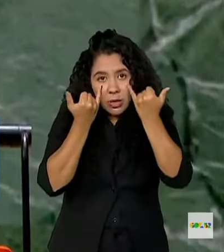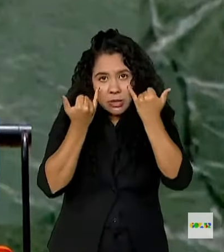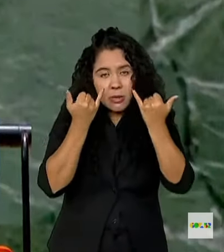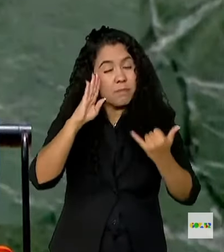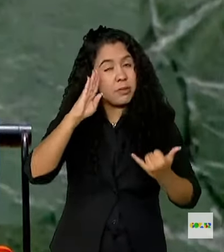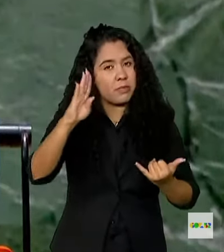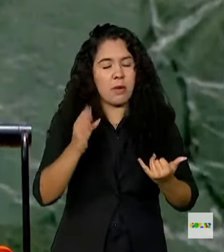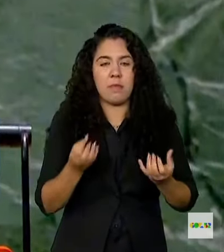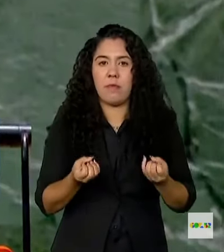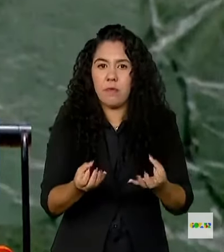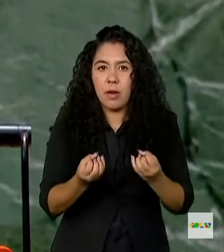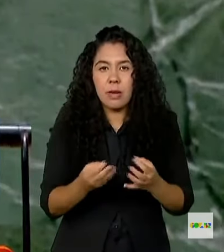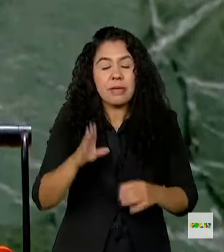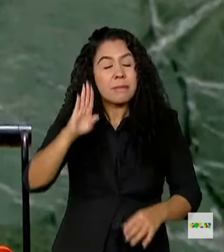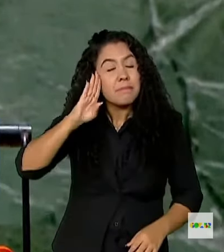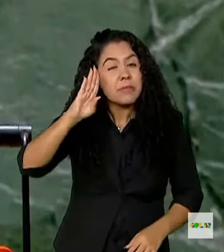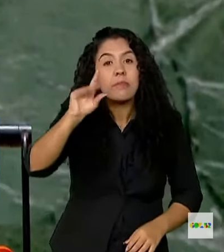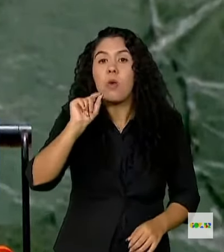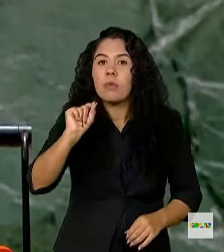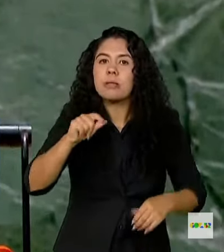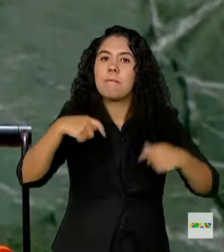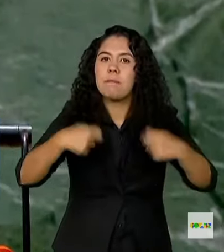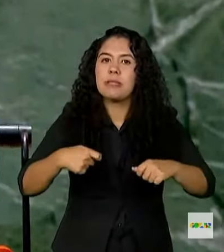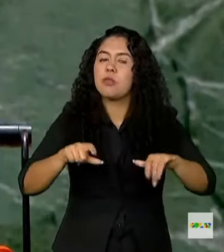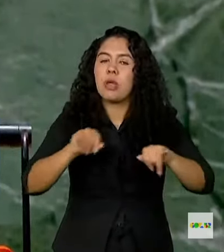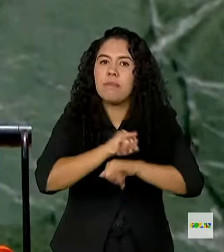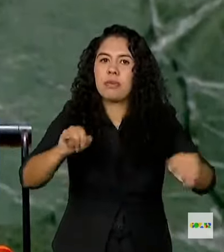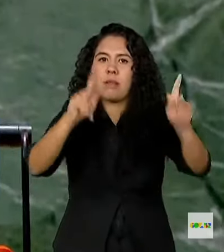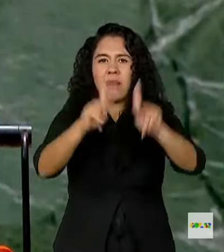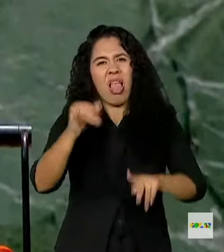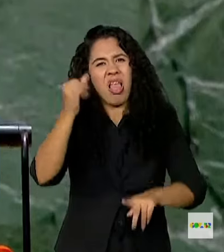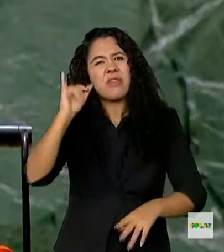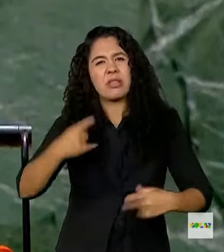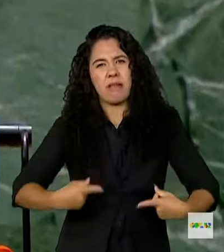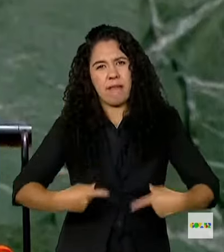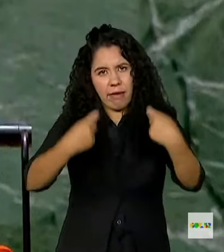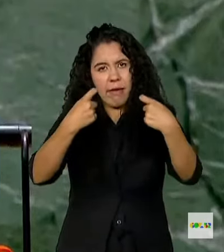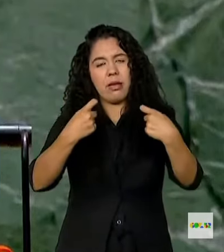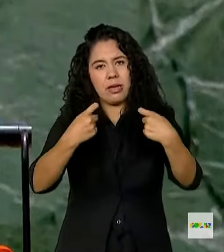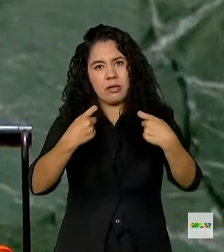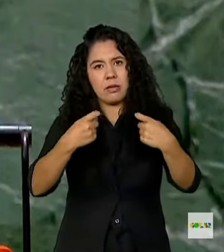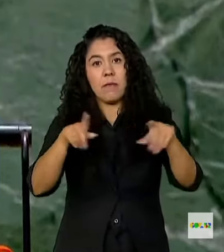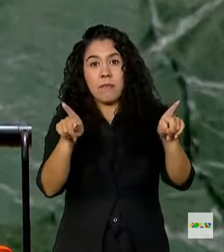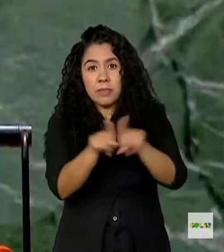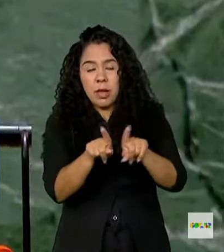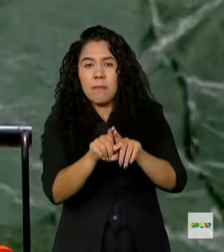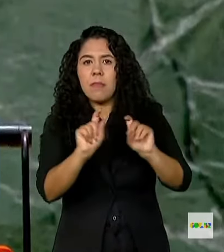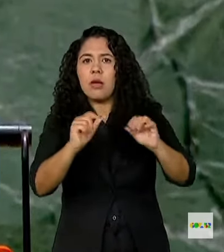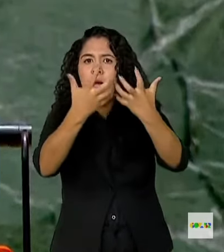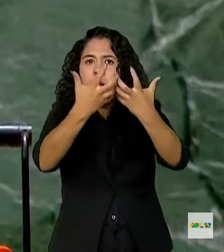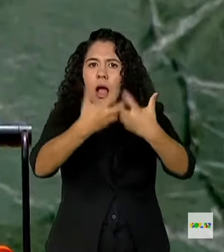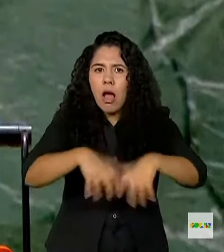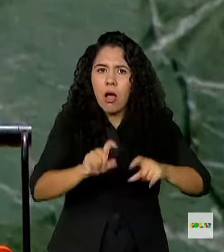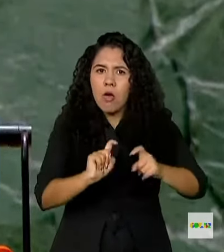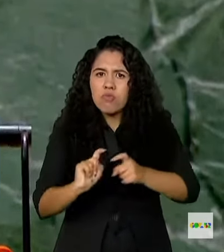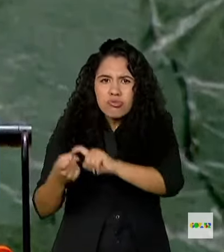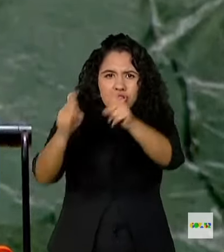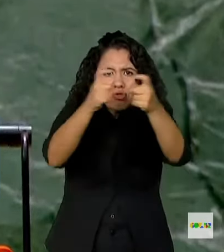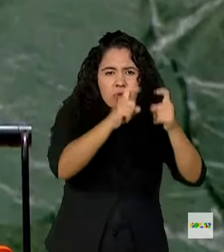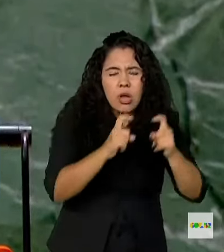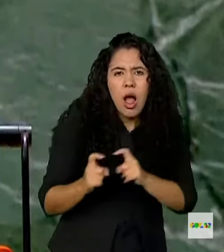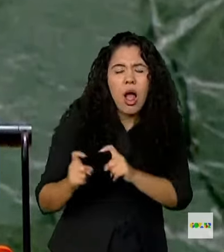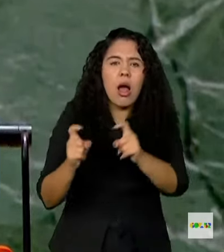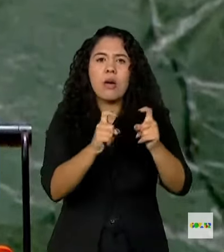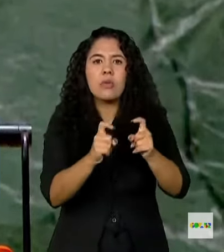sobretudo, que seja ferramenta para a paz, não para a guerra. Necessitamos de uma governança intergovernamental